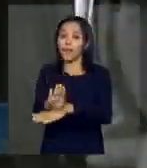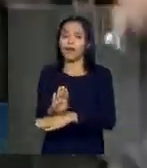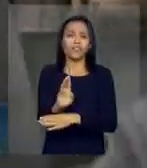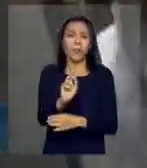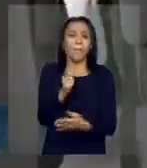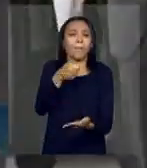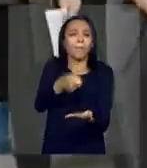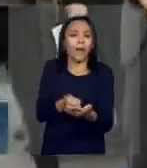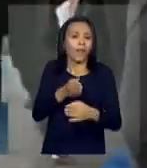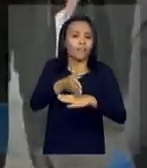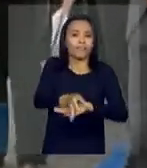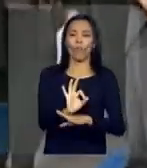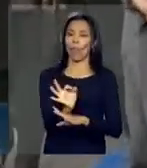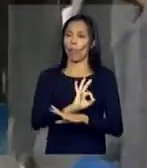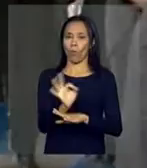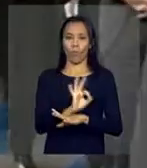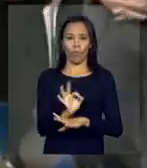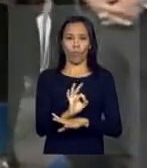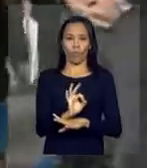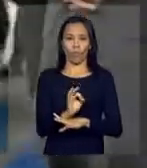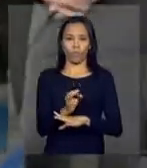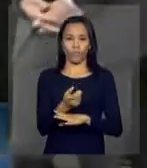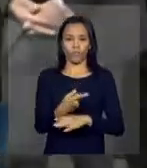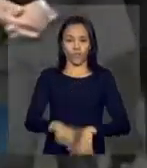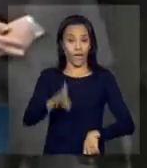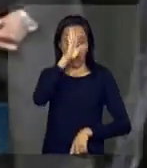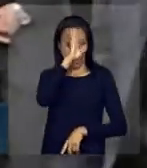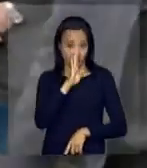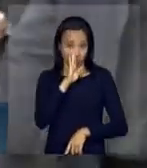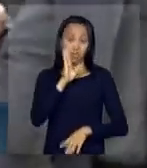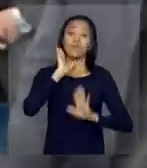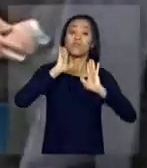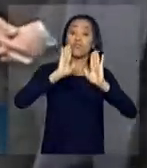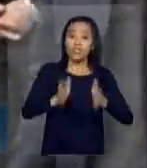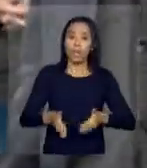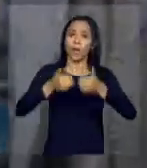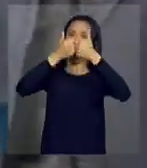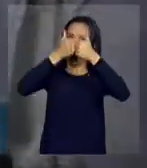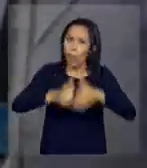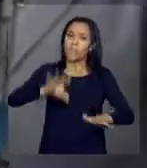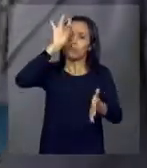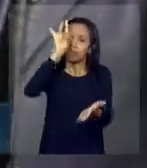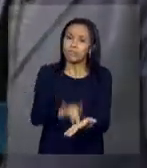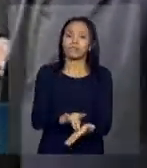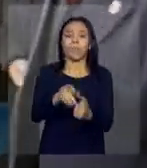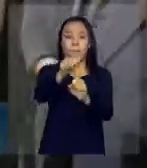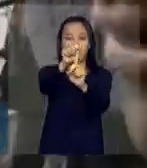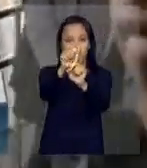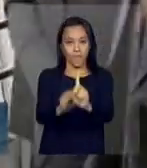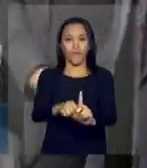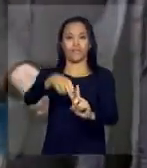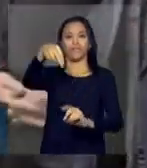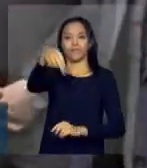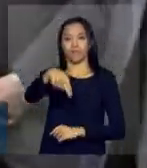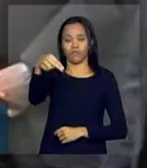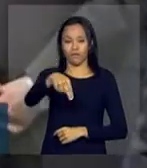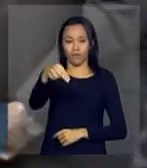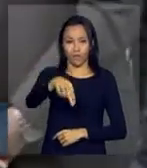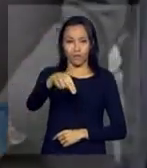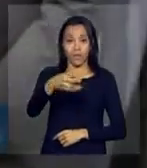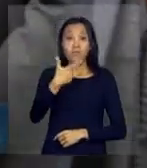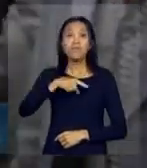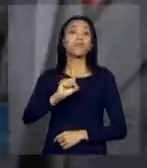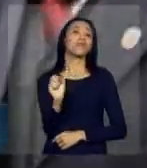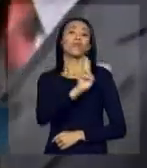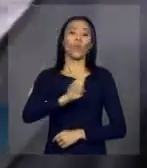cobrança de passagem. Já a operação comercial está prevista para começar no mês de novembro. Os